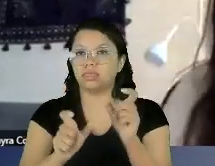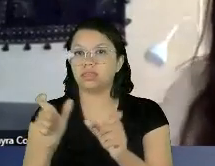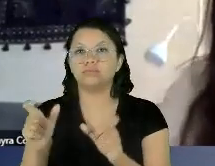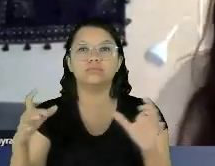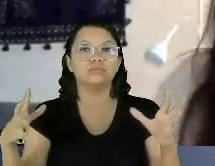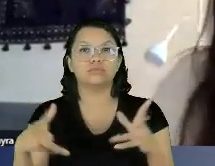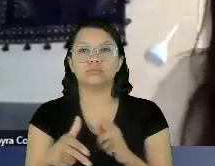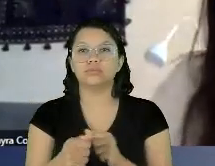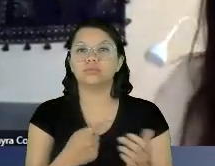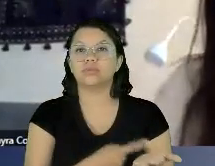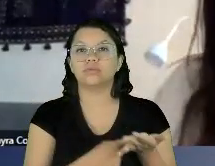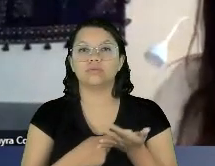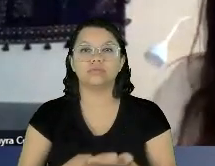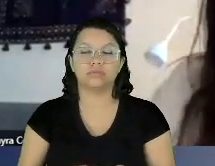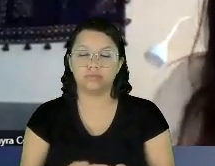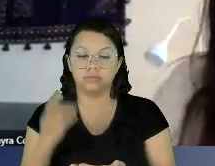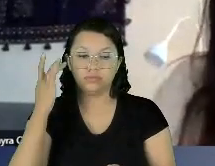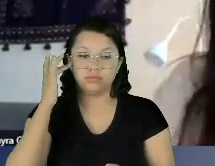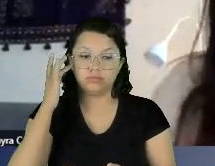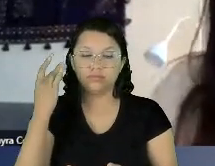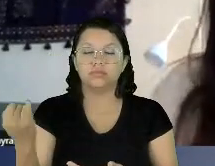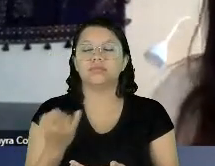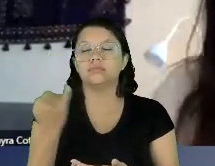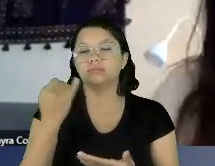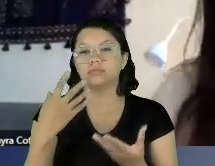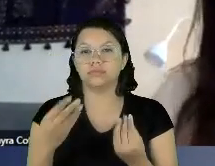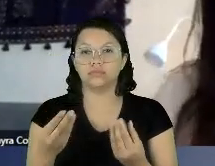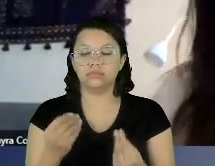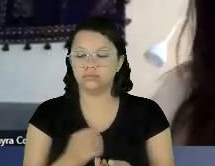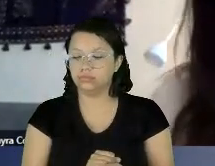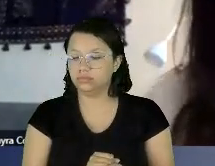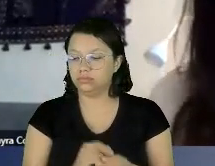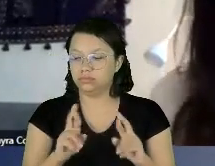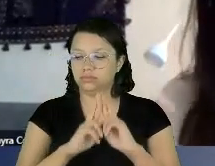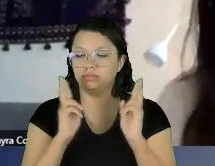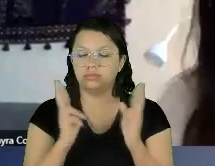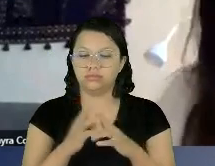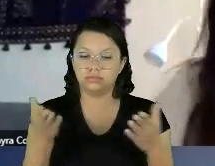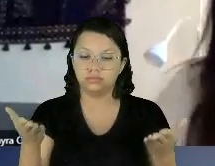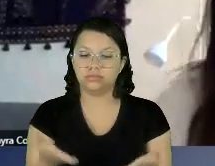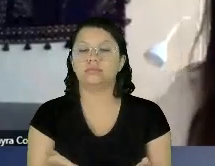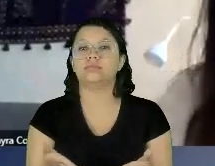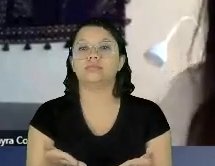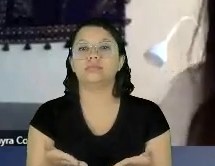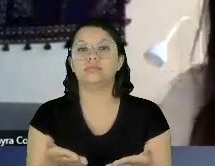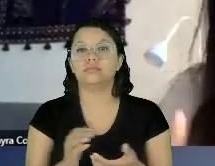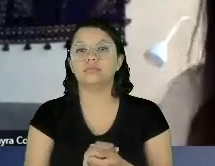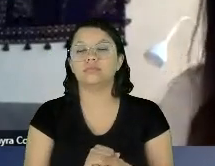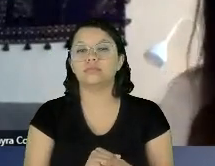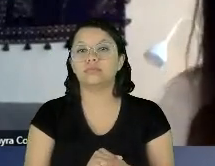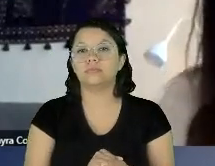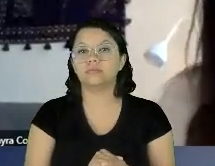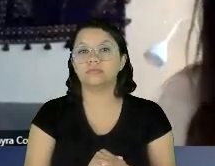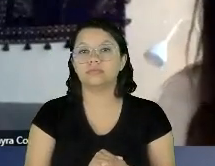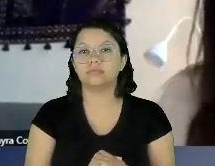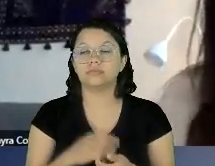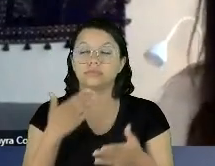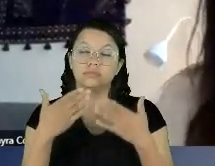Dandara, Nálida, Inês, pelo convite. Acho que é fundamental estarmos reunidas aqui